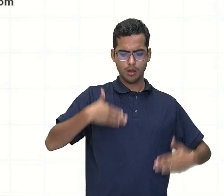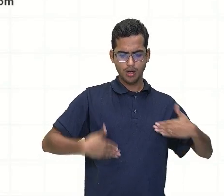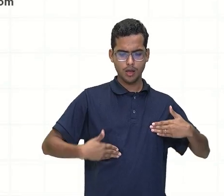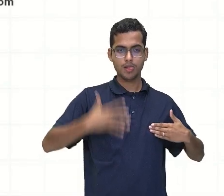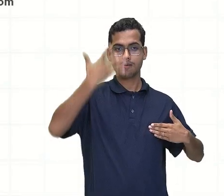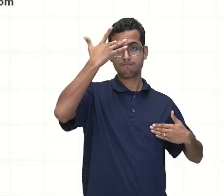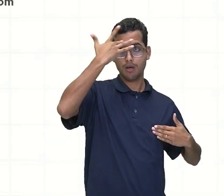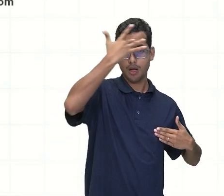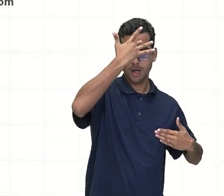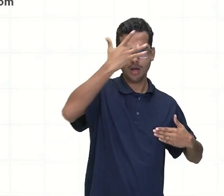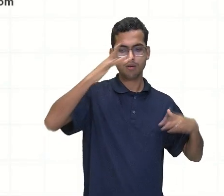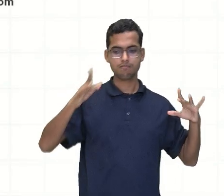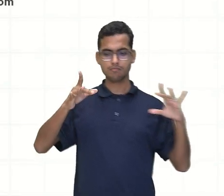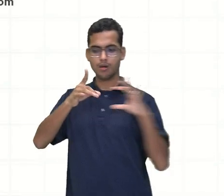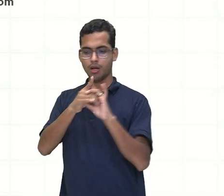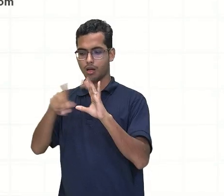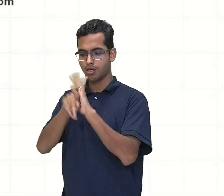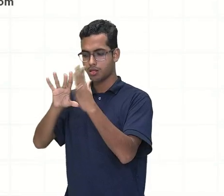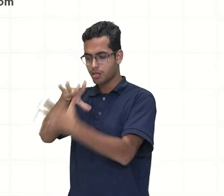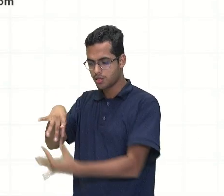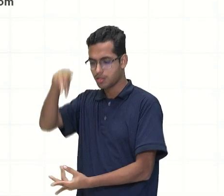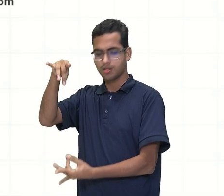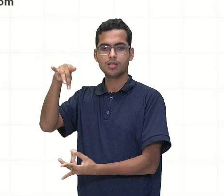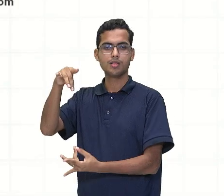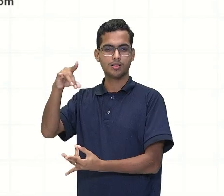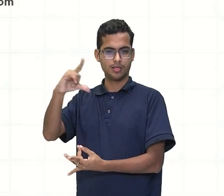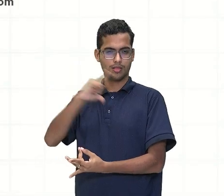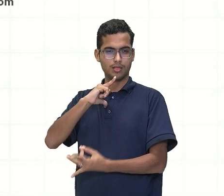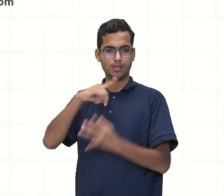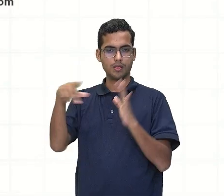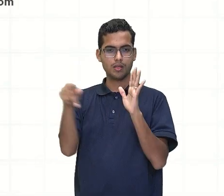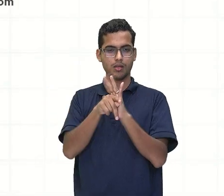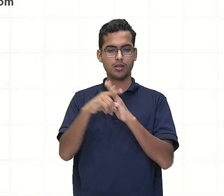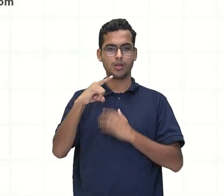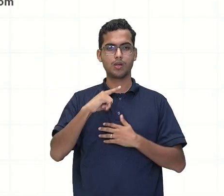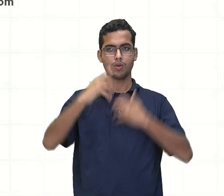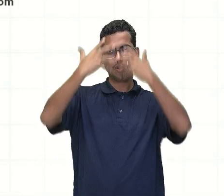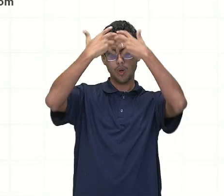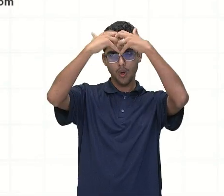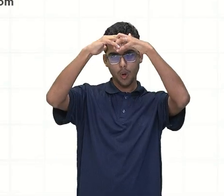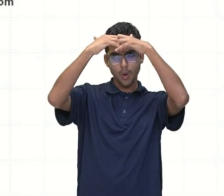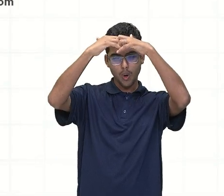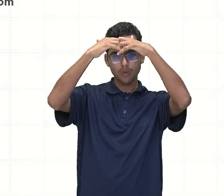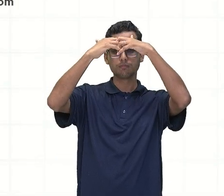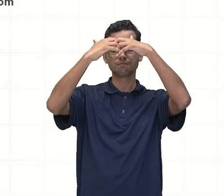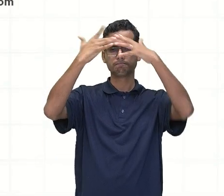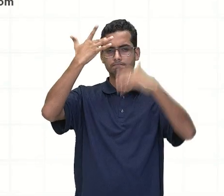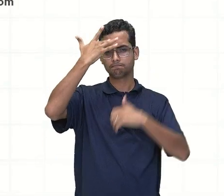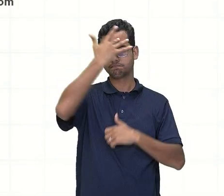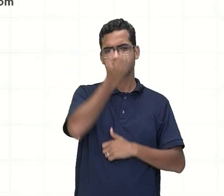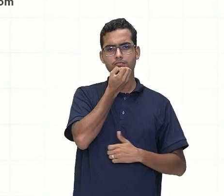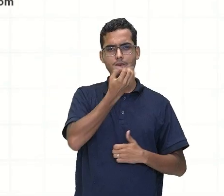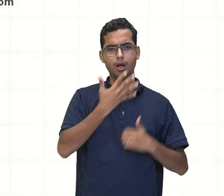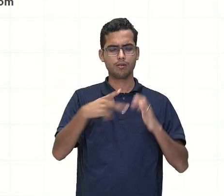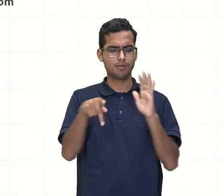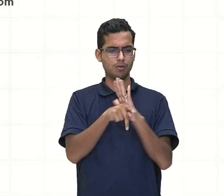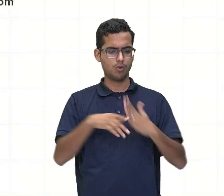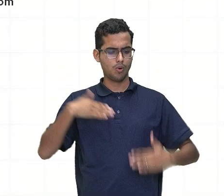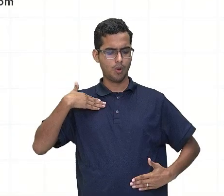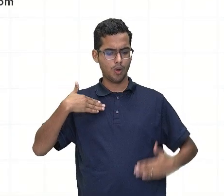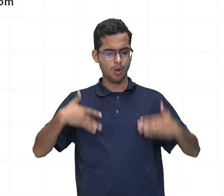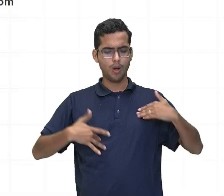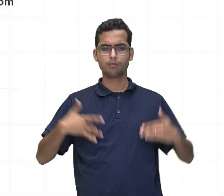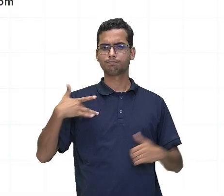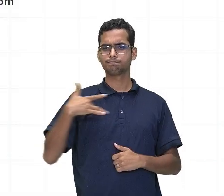né? Tem aquela dimensão do corpo são e mente são, né? E aí é uma coisa interessante,